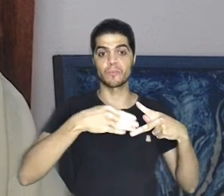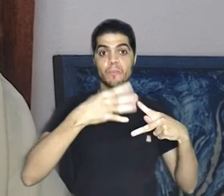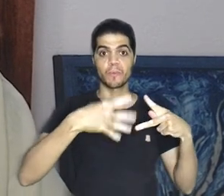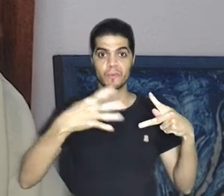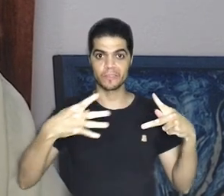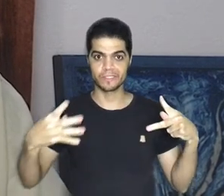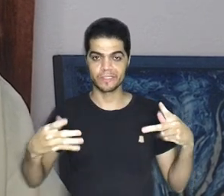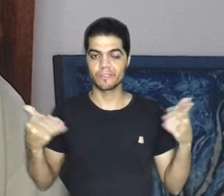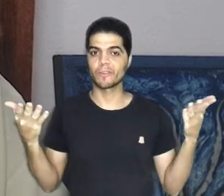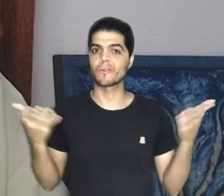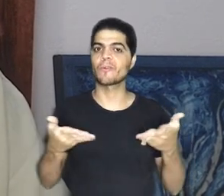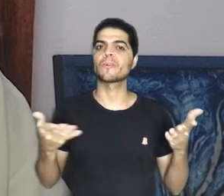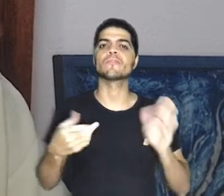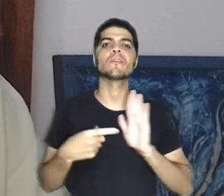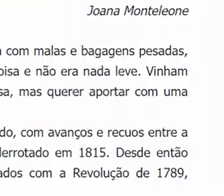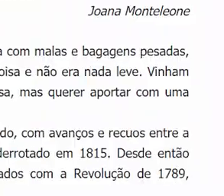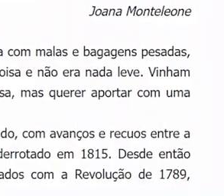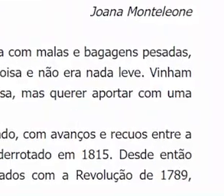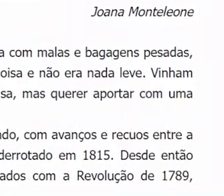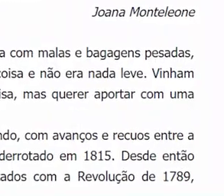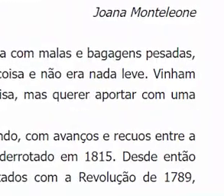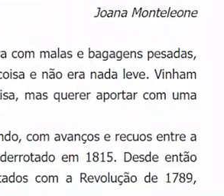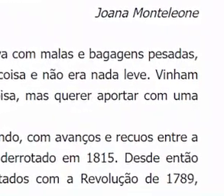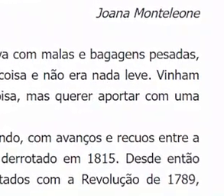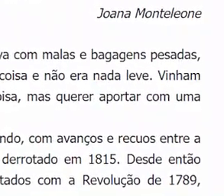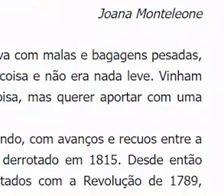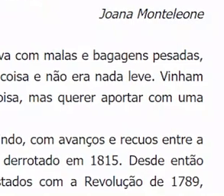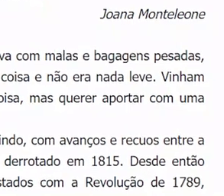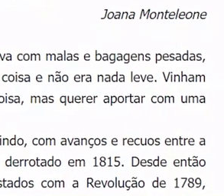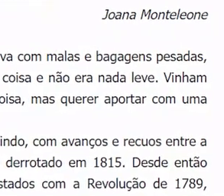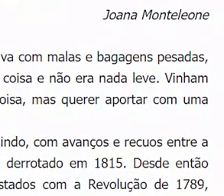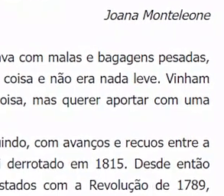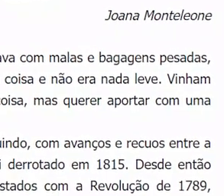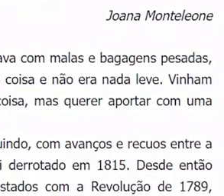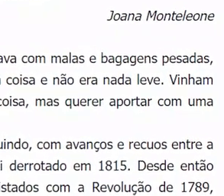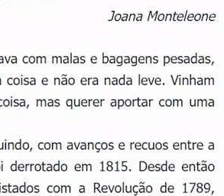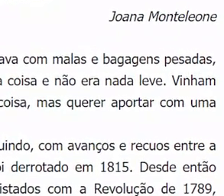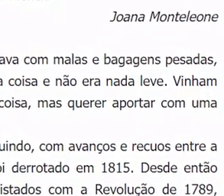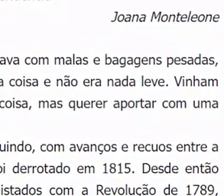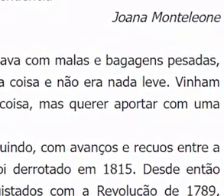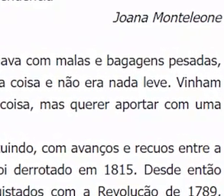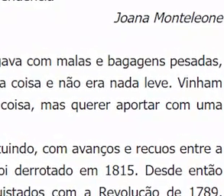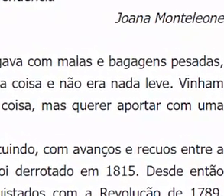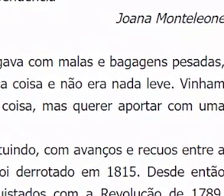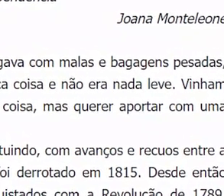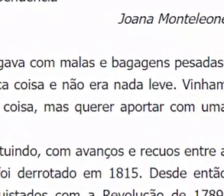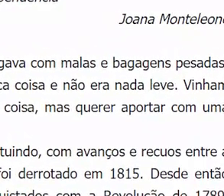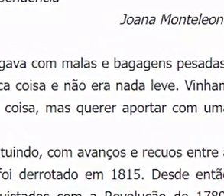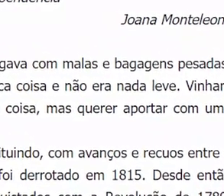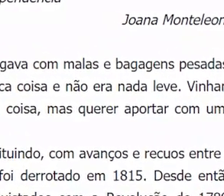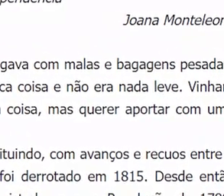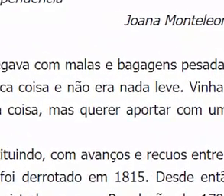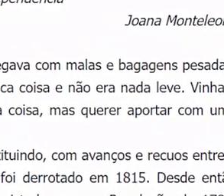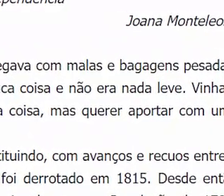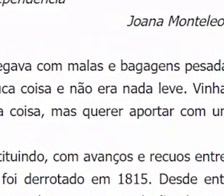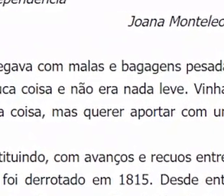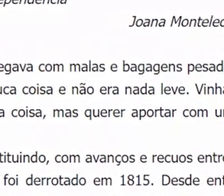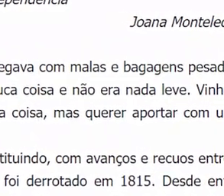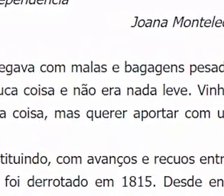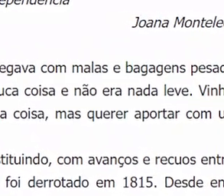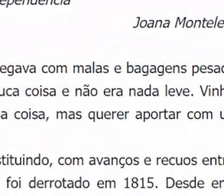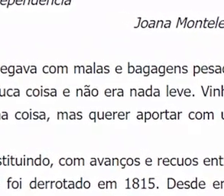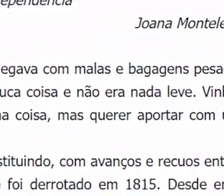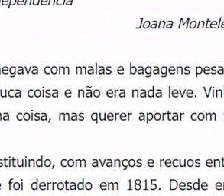vou apresentar para você o texto intitulado Pierre Planché, um editor independente nos trópicos,